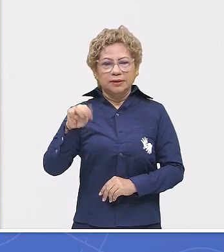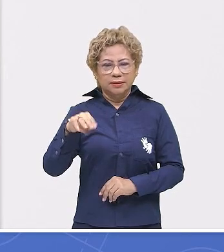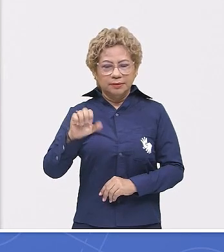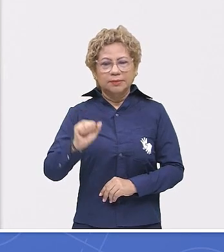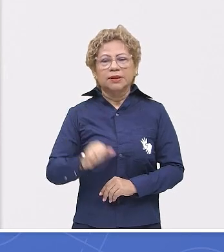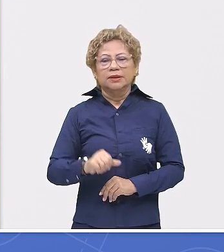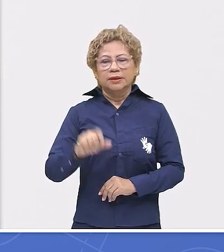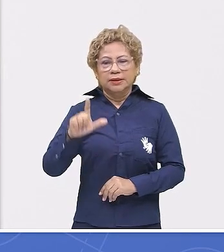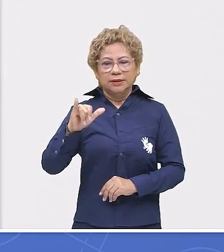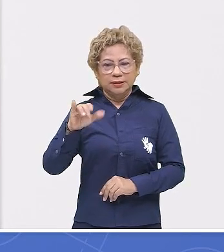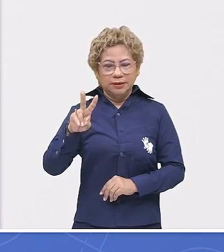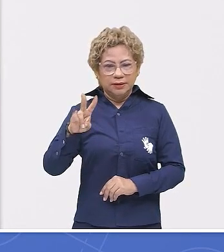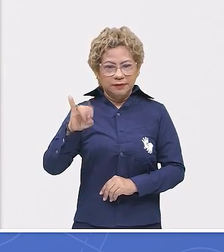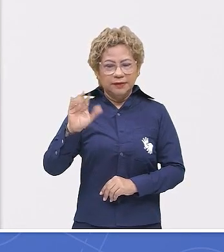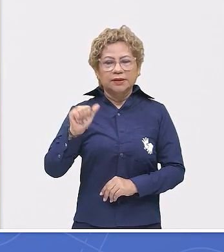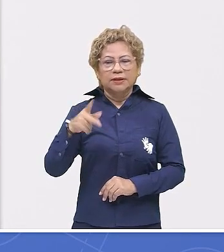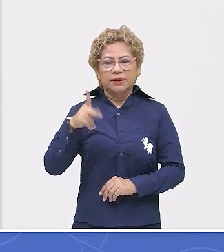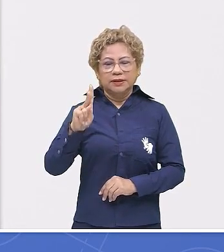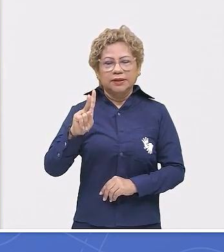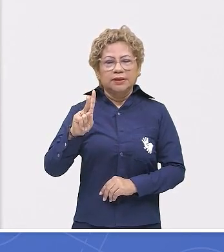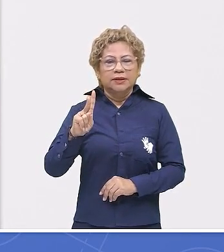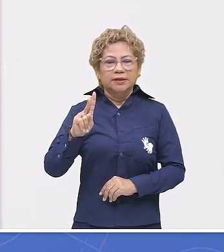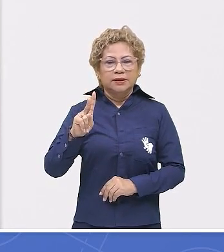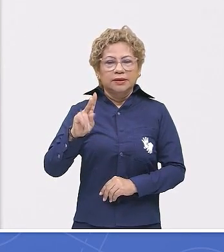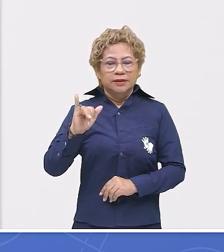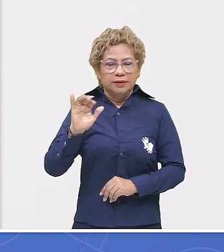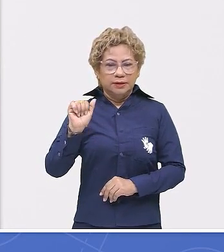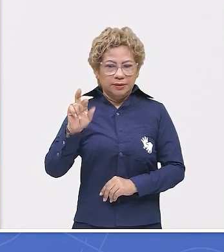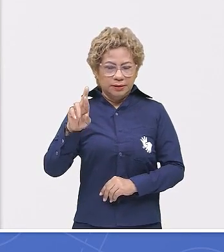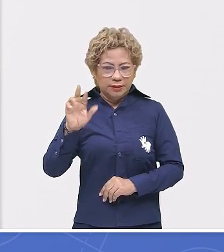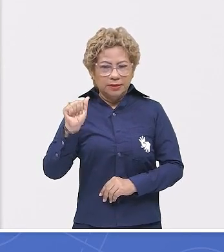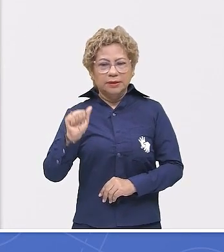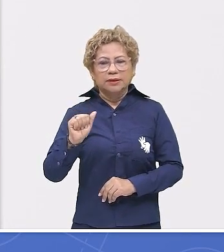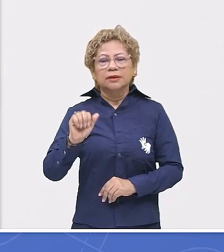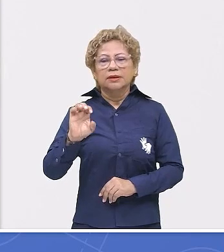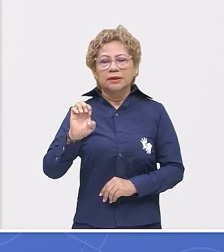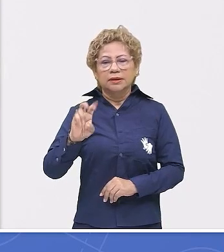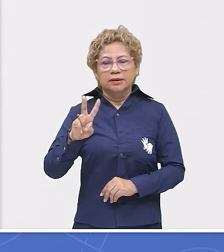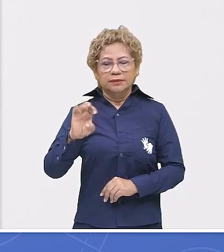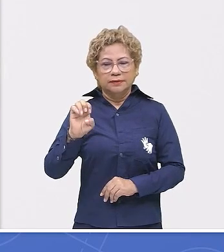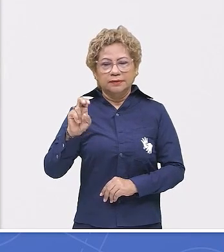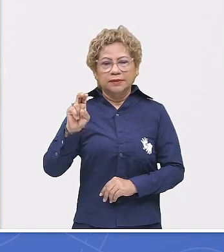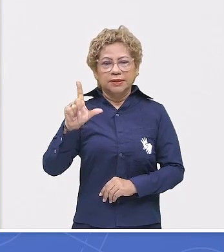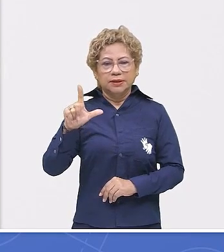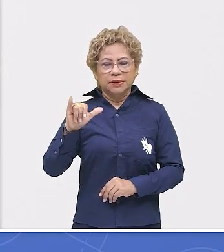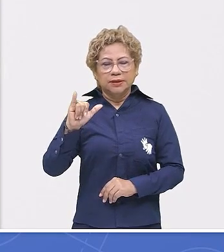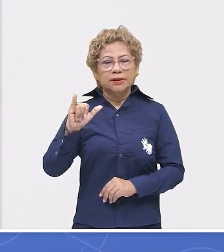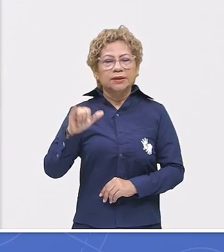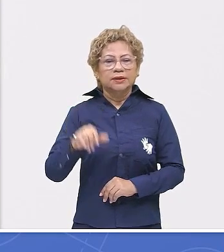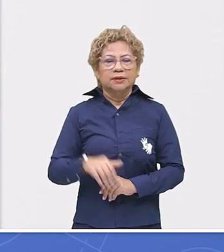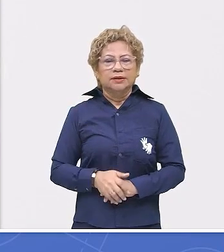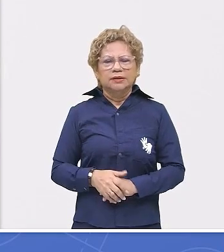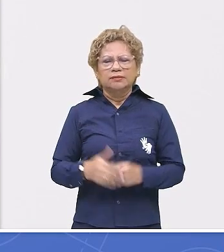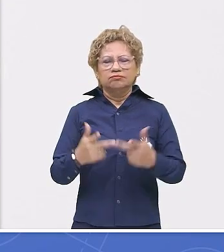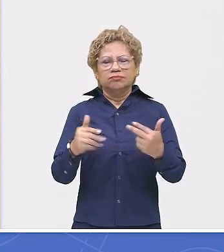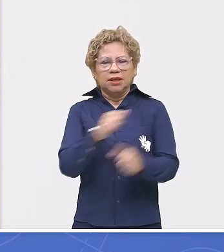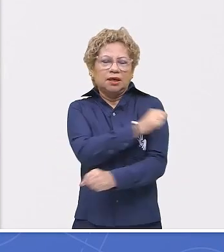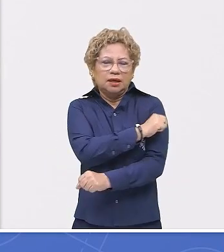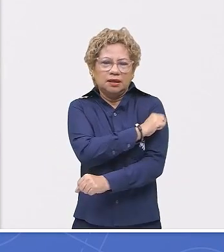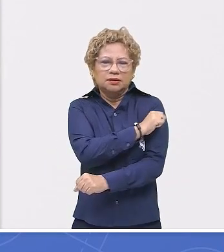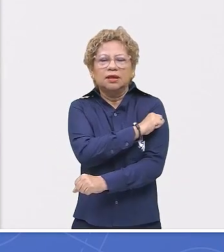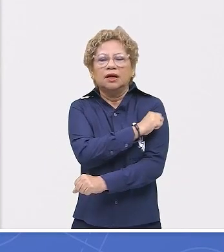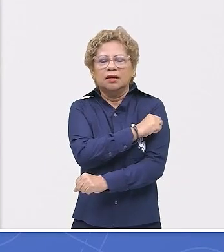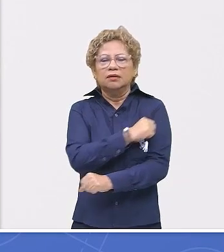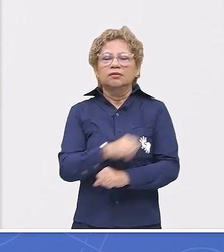aluna Kiara, a Evelyn, né? Respondendo também pra gente. O Rian, Bruno, Kennedy, né? Vários